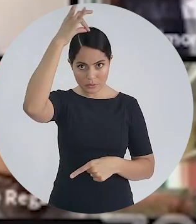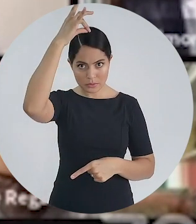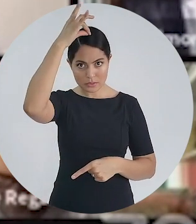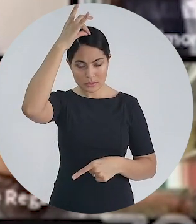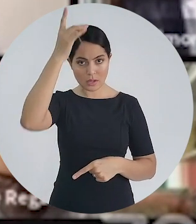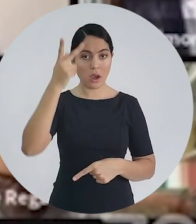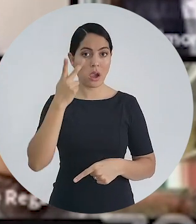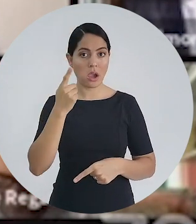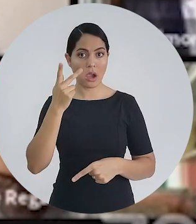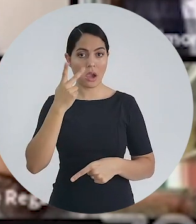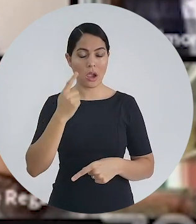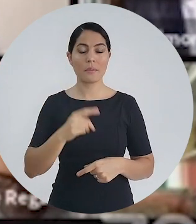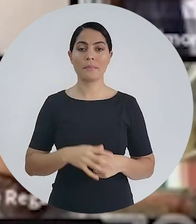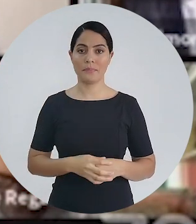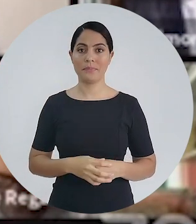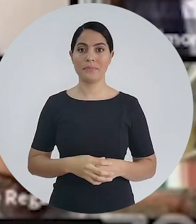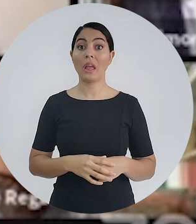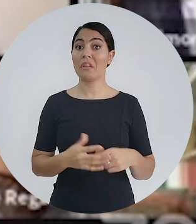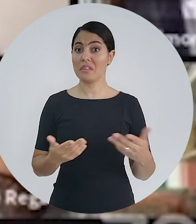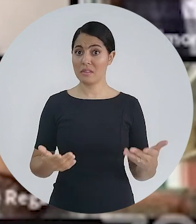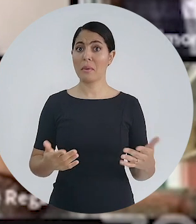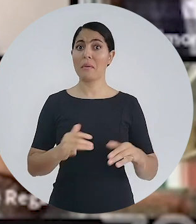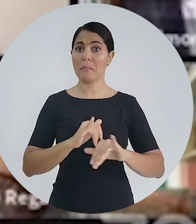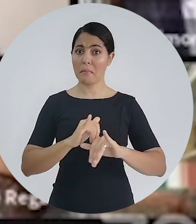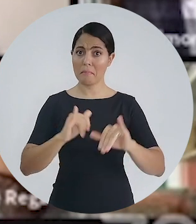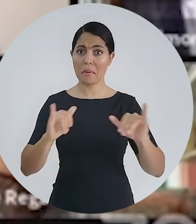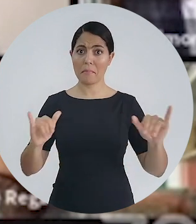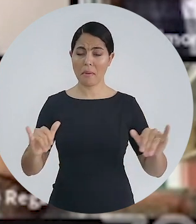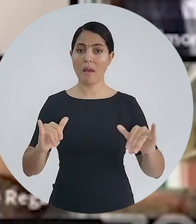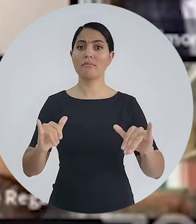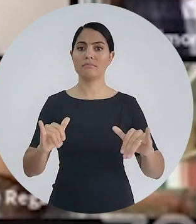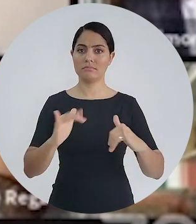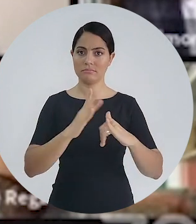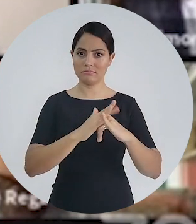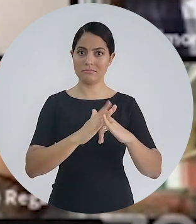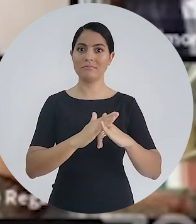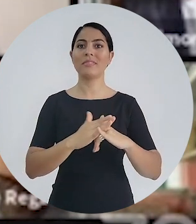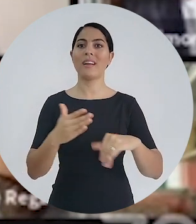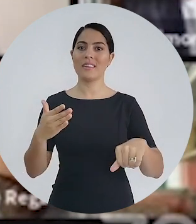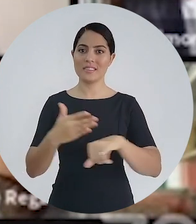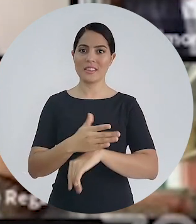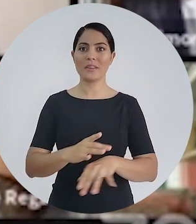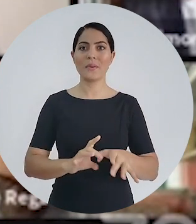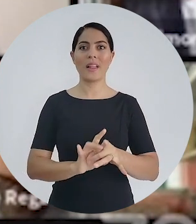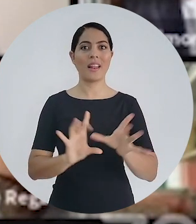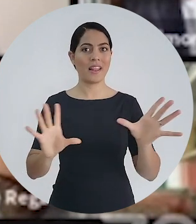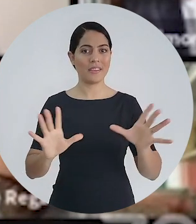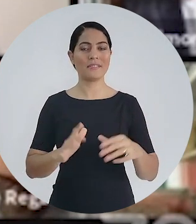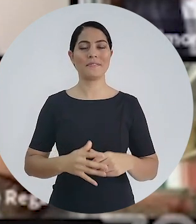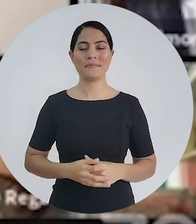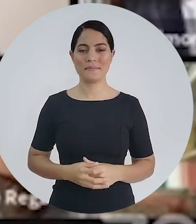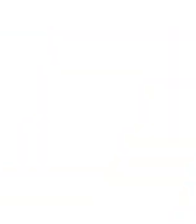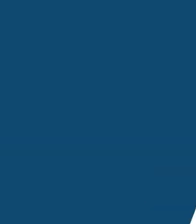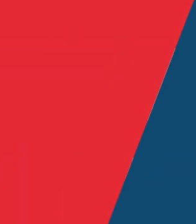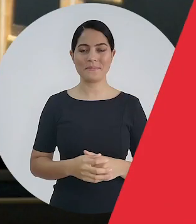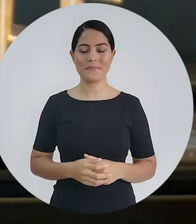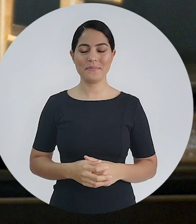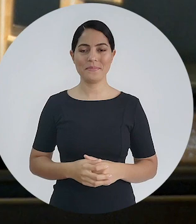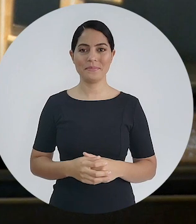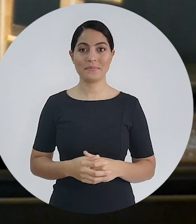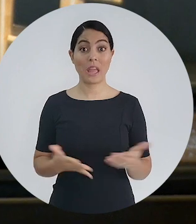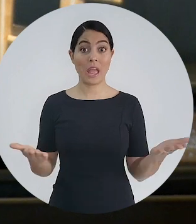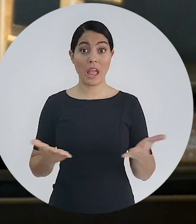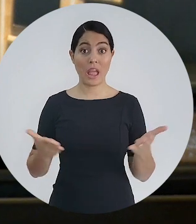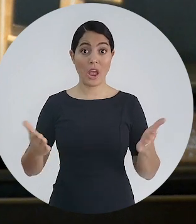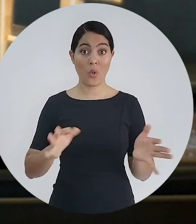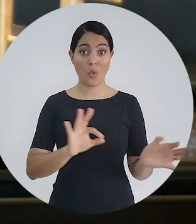Santo e Ceará. A transmissão na íntegra está disponível no canal da OAB Nacional, no YouTube.